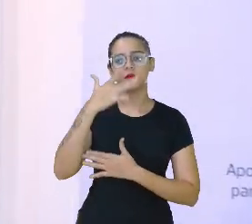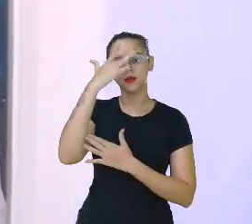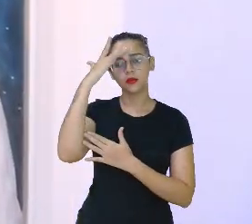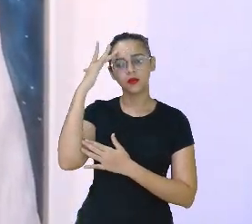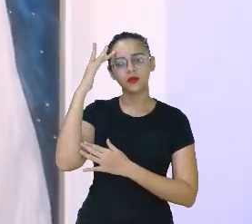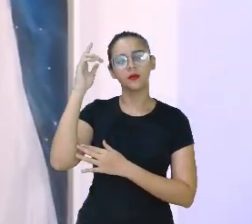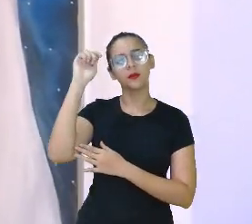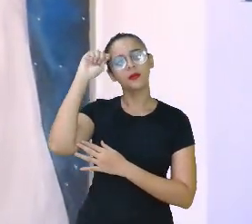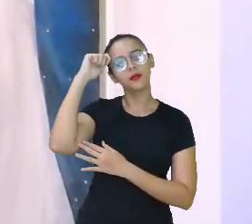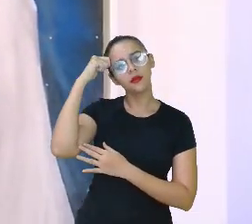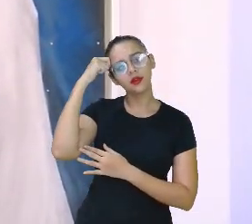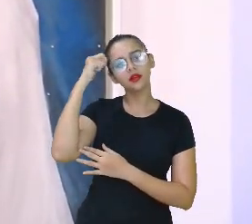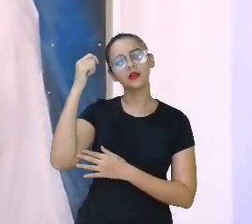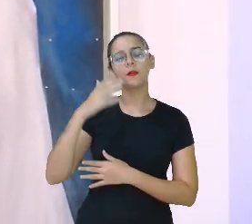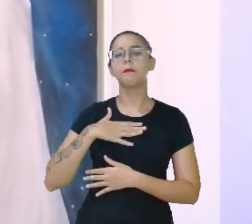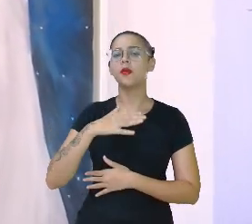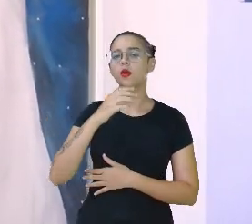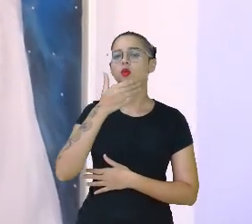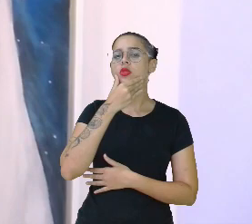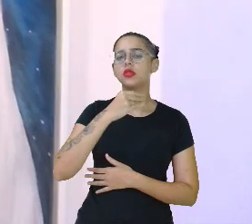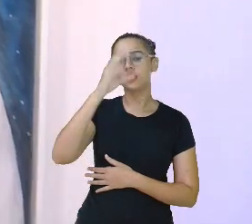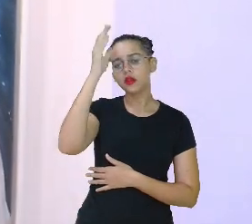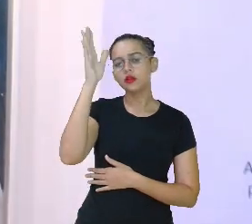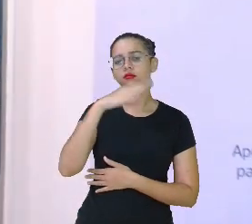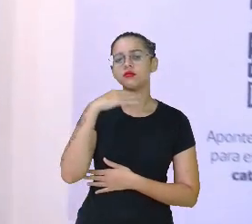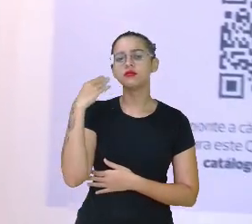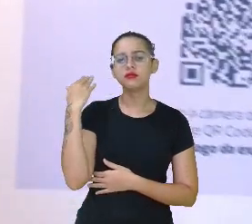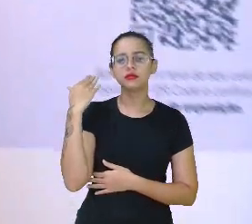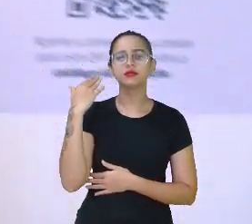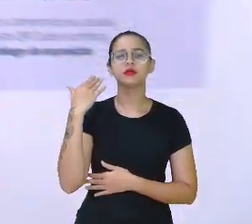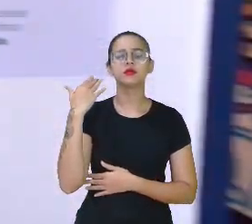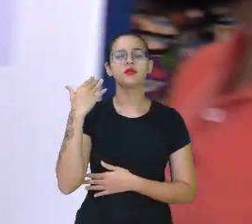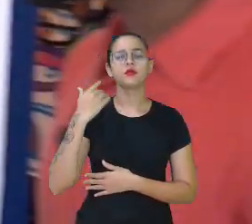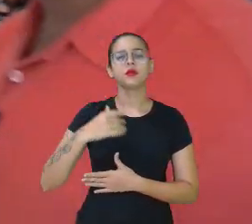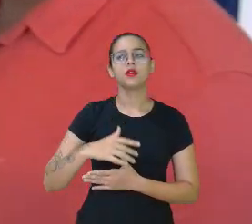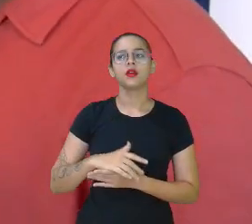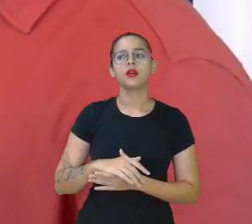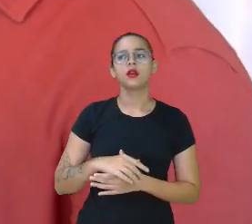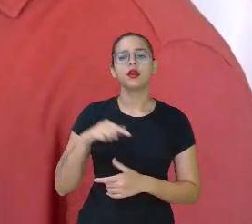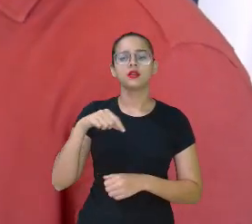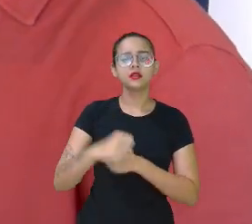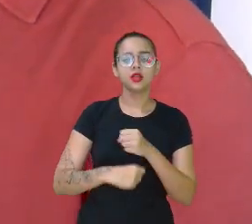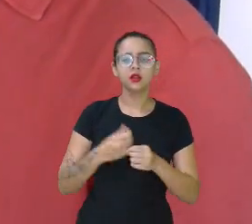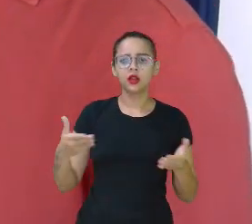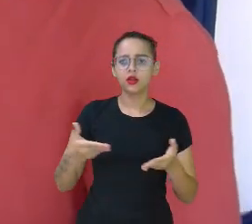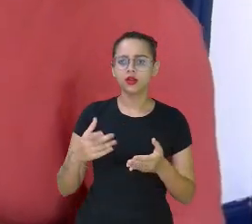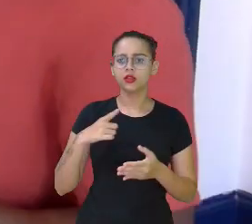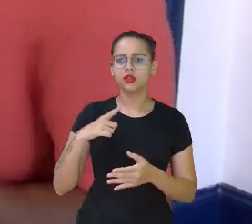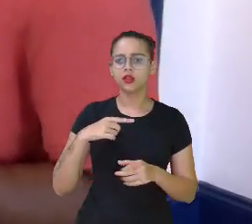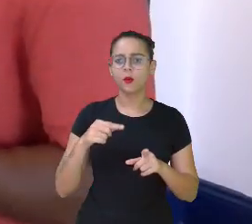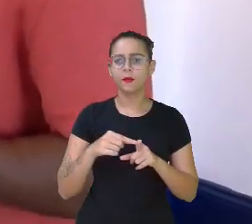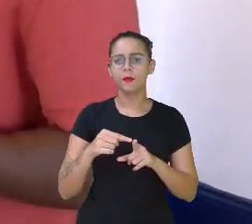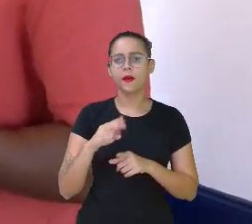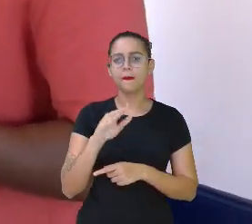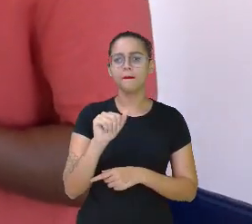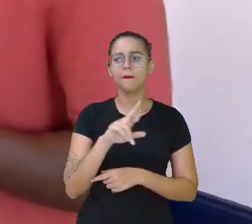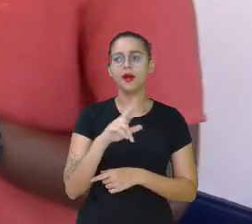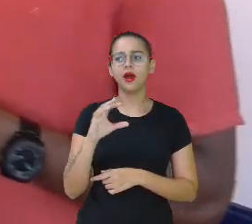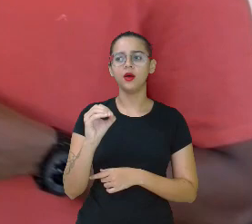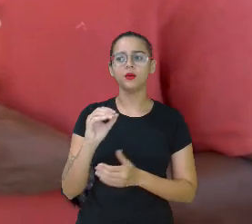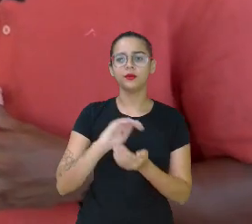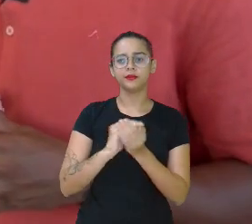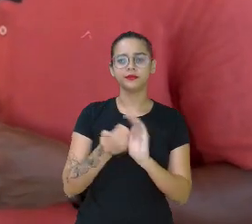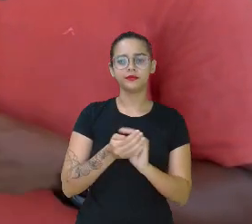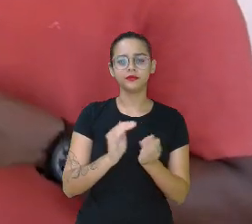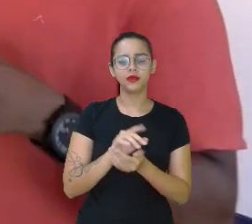tio que faleceu neste ano. Meu tio tem um bar no bairro do Barro, e esse